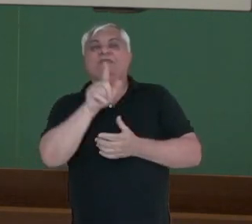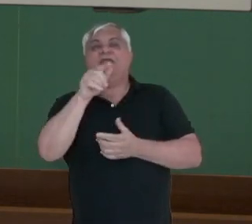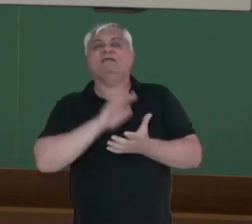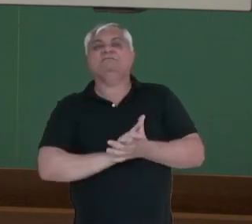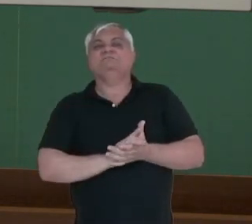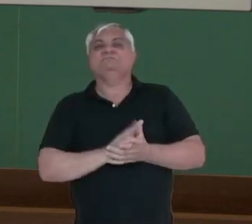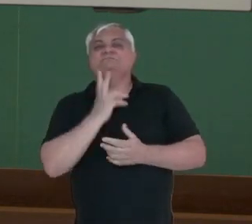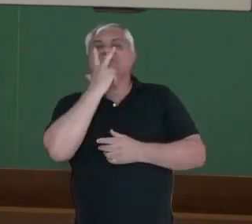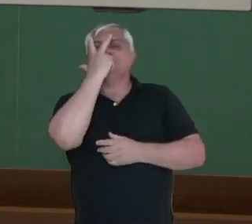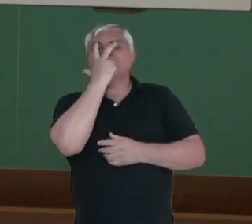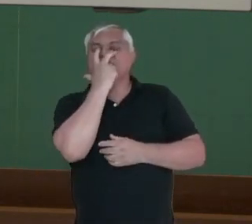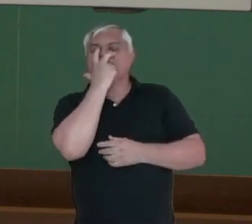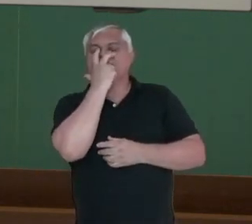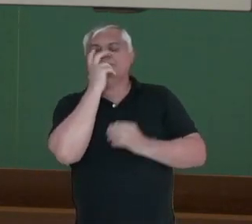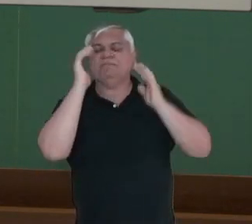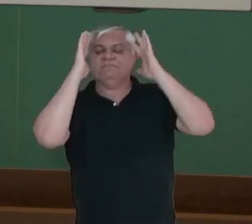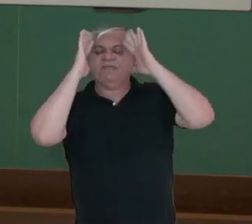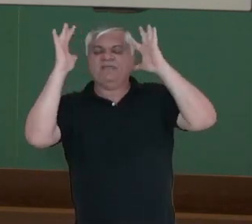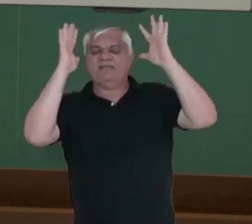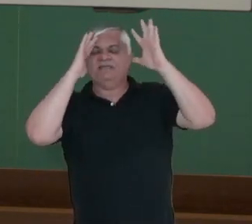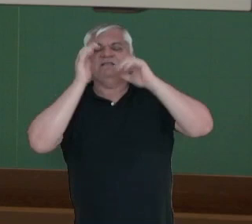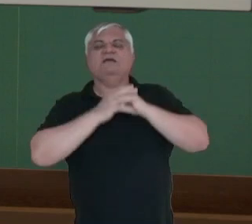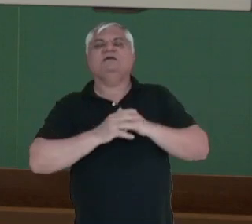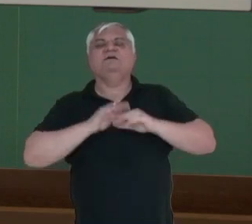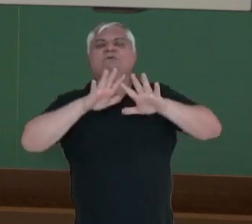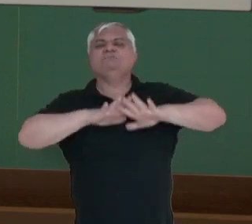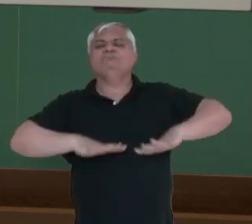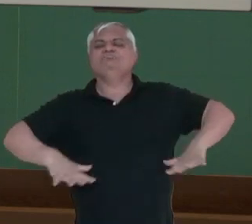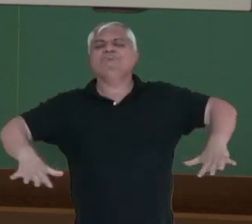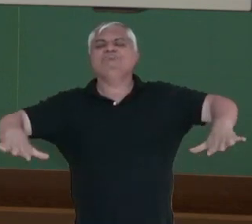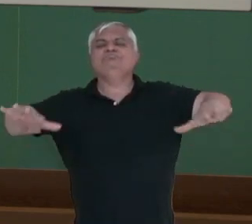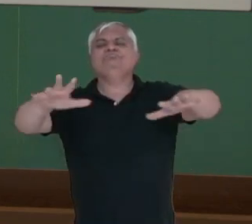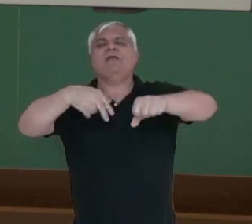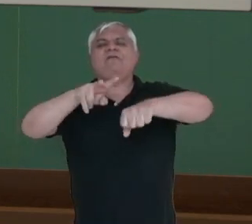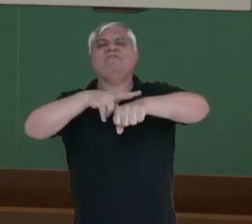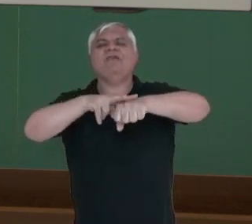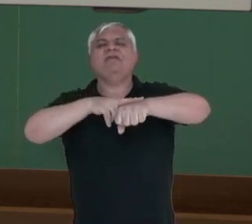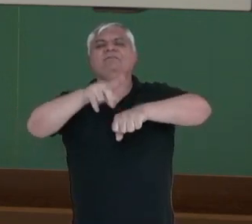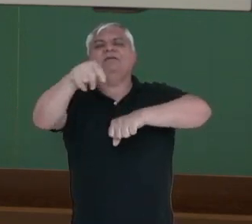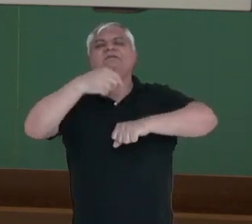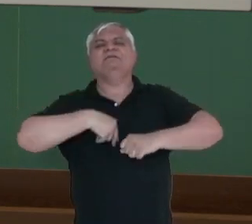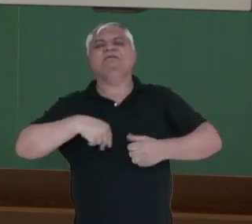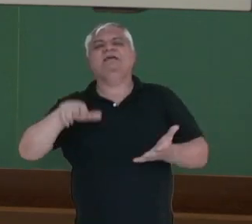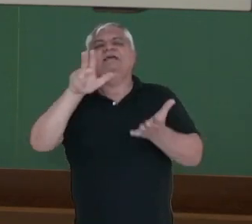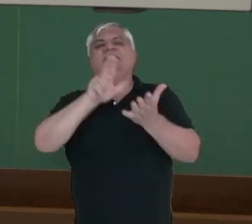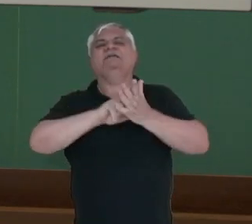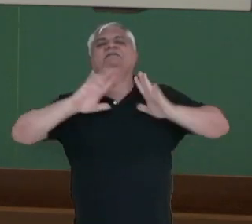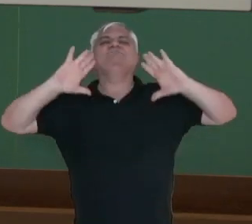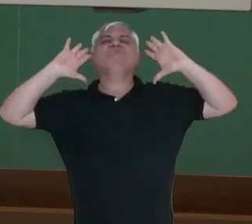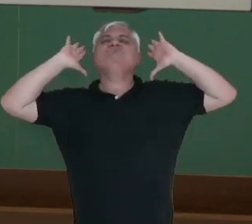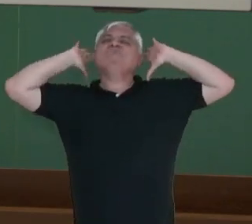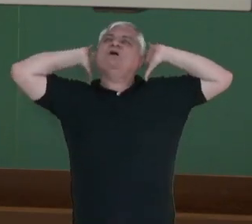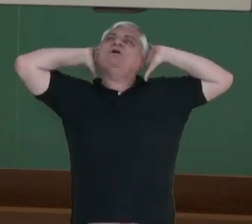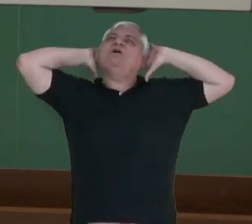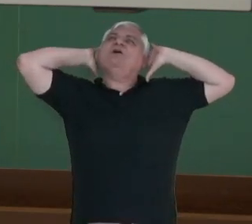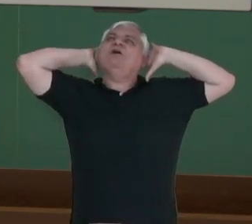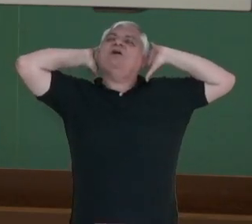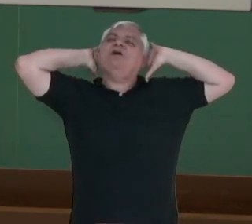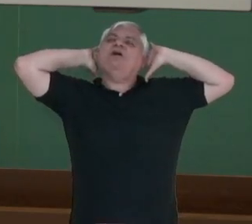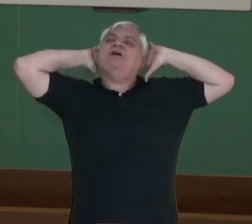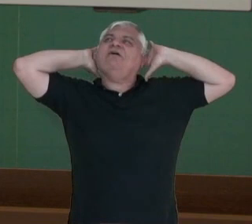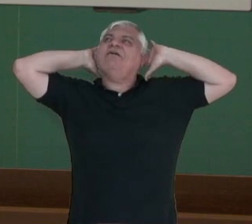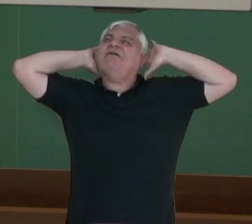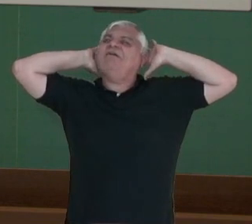os olhos e pense num dia no campo, né? Pense que você está deitado na relva, deitado